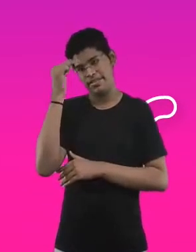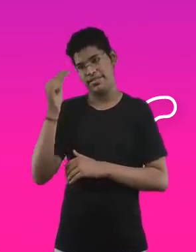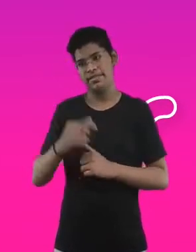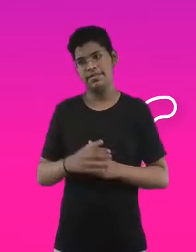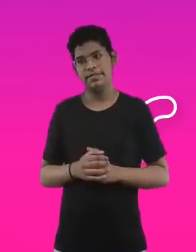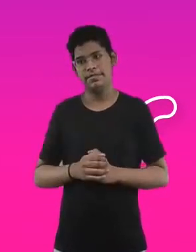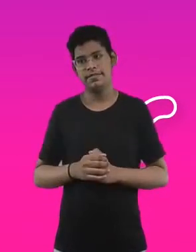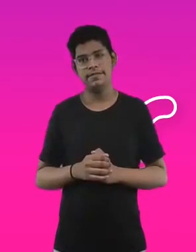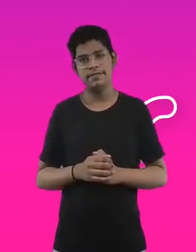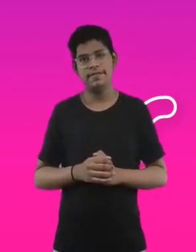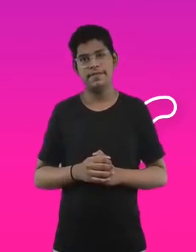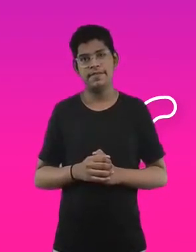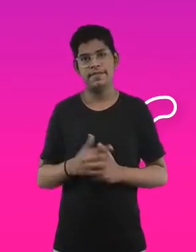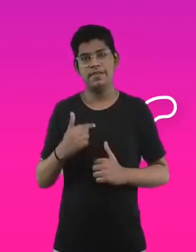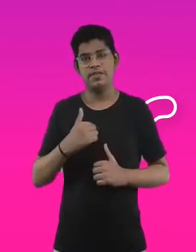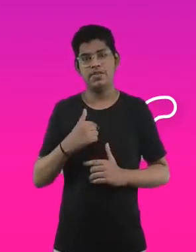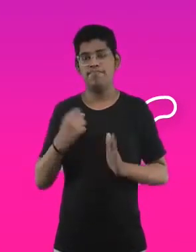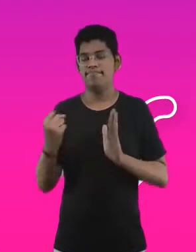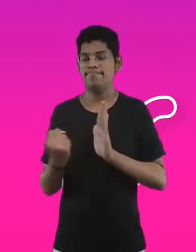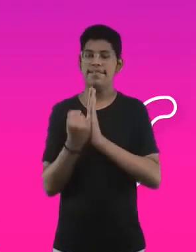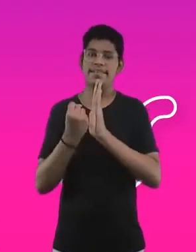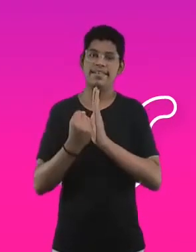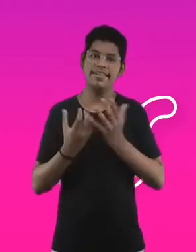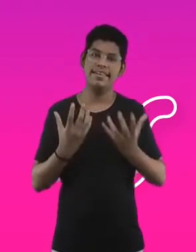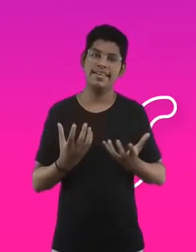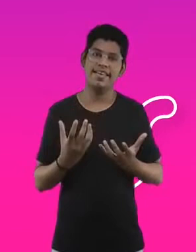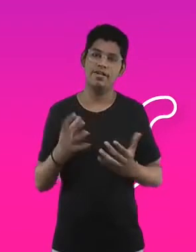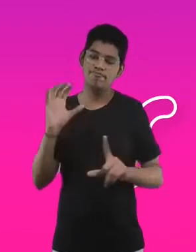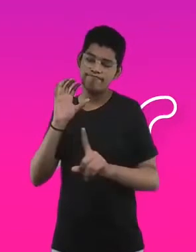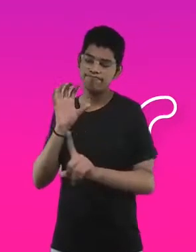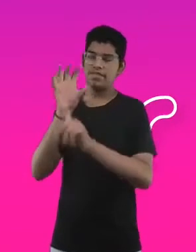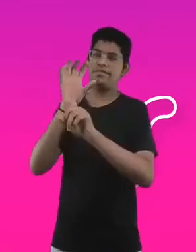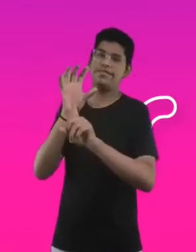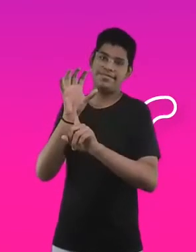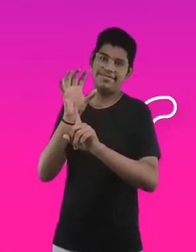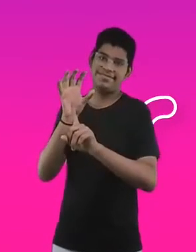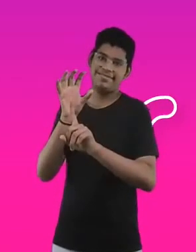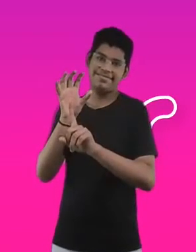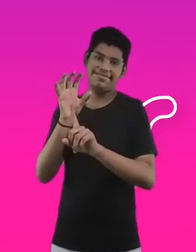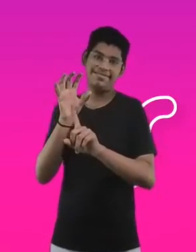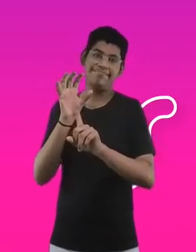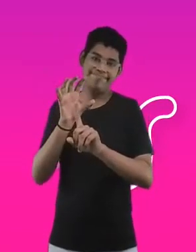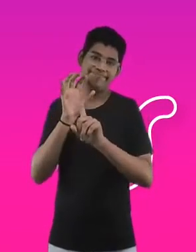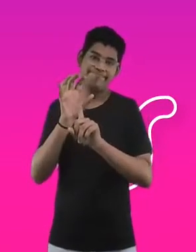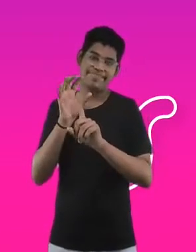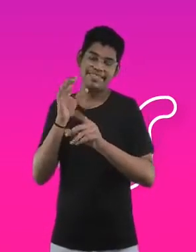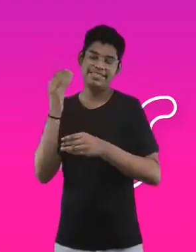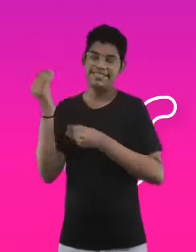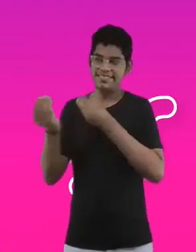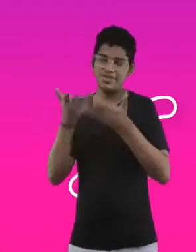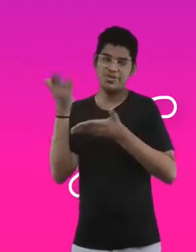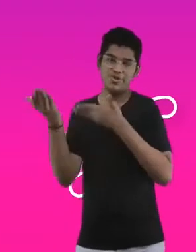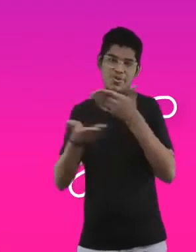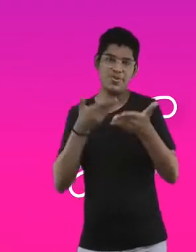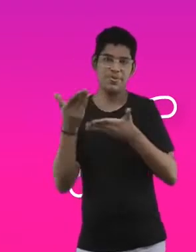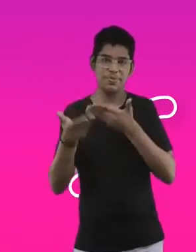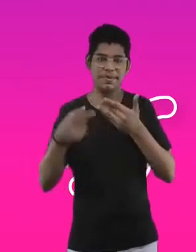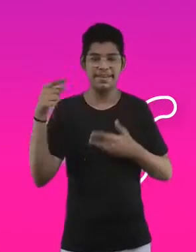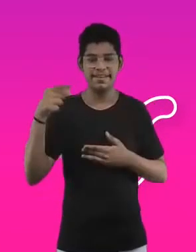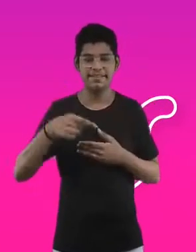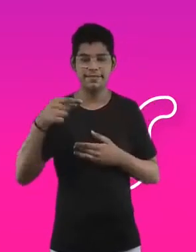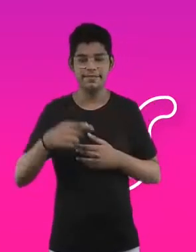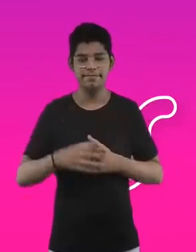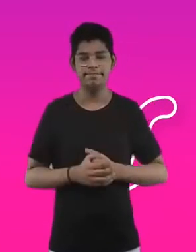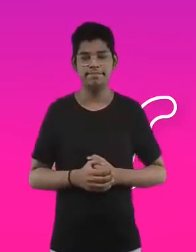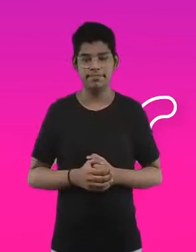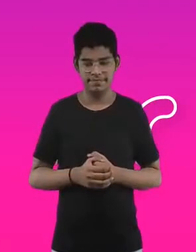deixar a minha marca, o meu impacto aqui nessa iteração, nessa passagem pelo plano terrestre.